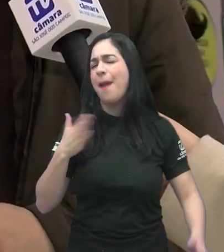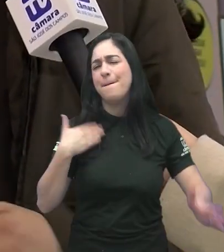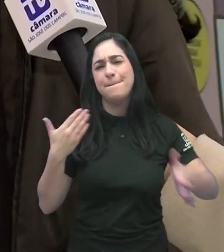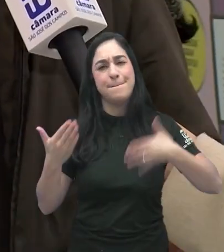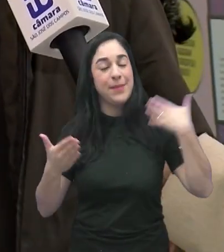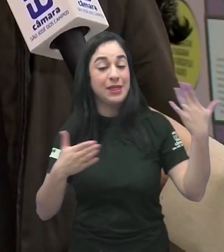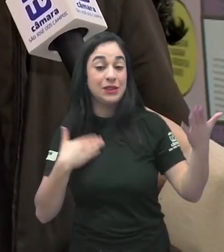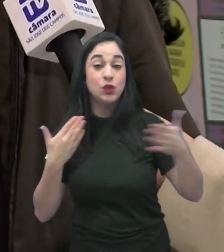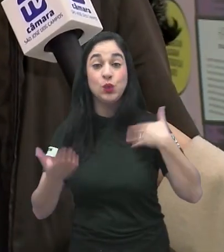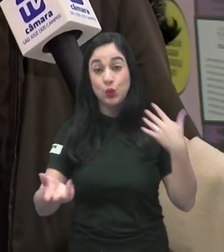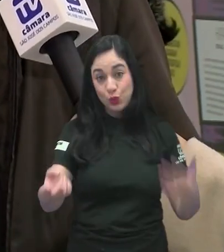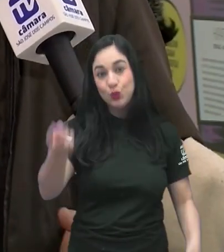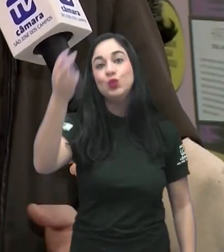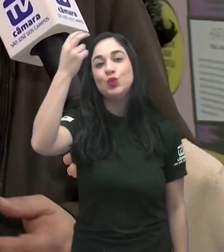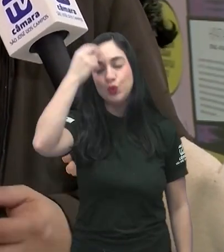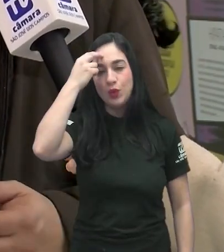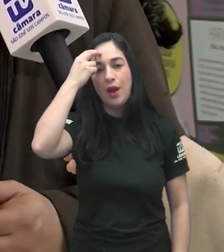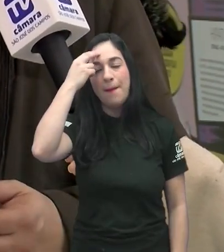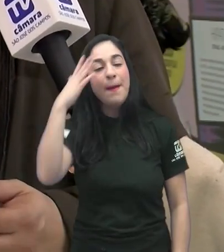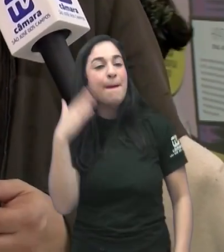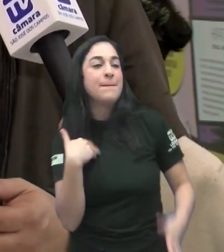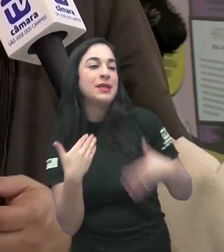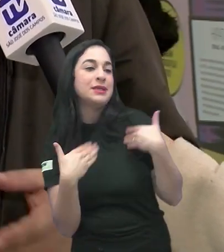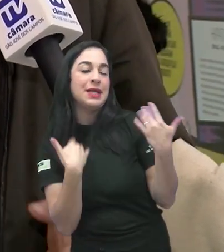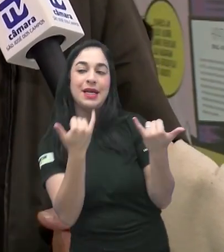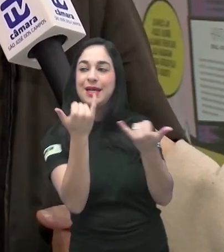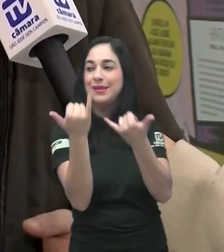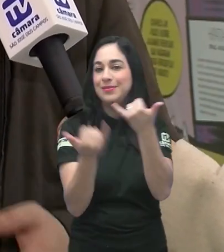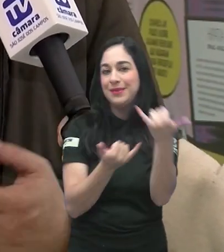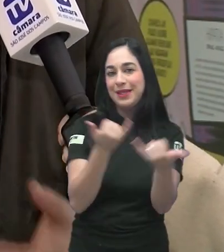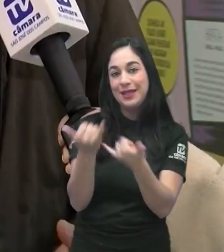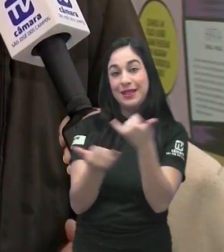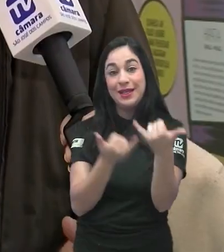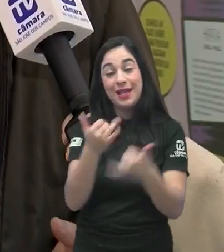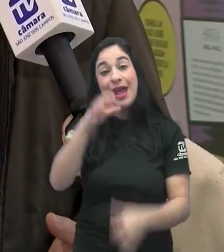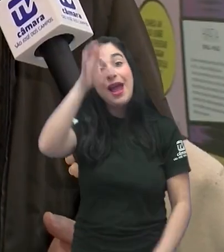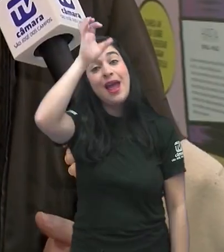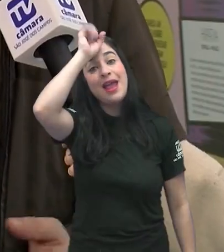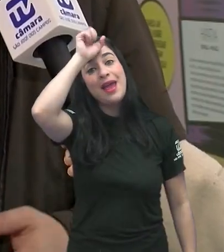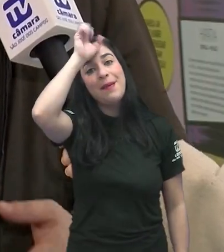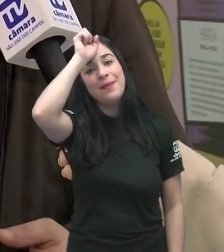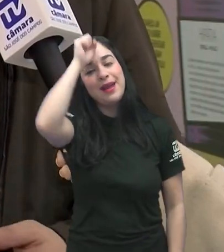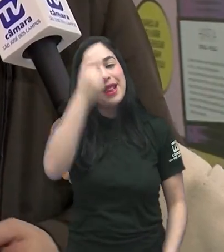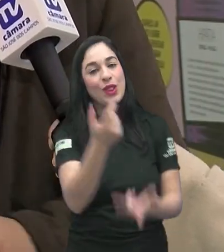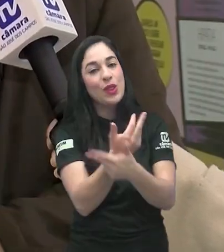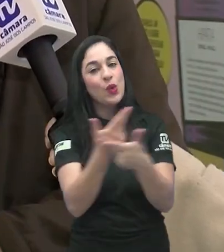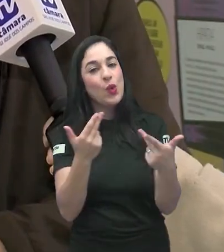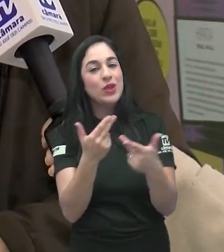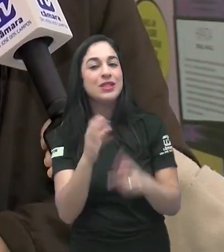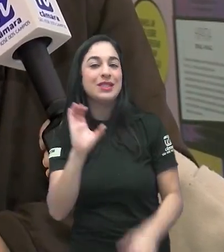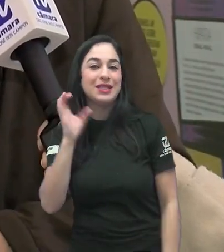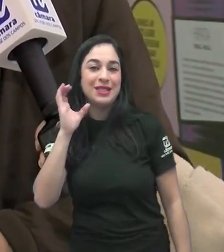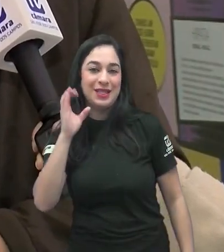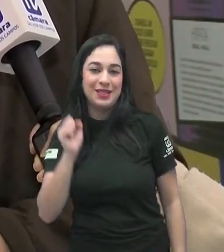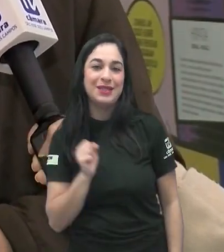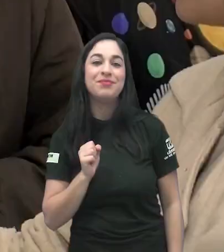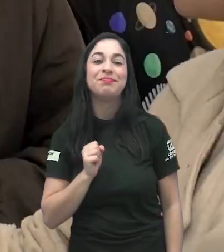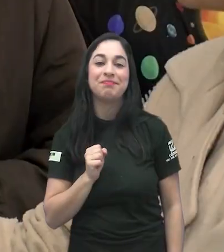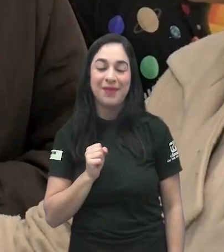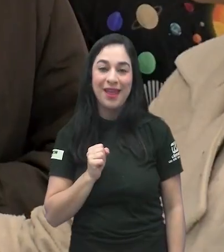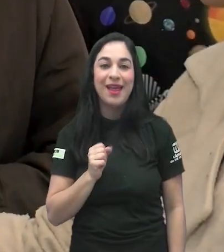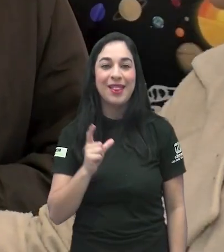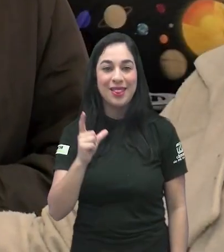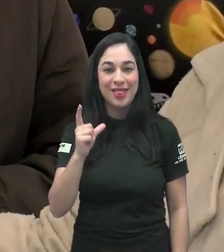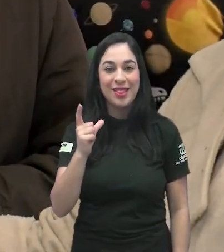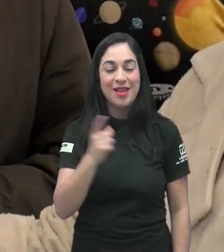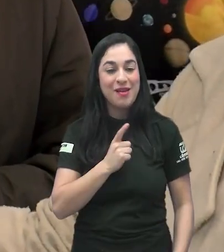é um passeio cultural, né? Eles estão passeando, estão se divertindo, ao mesmo tempo estão aprendendo bastante coisa de ciência, né? Eu gostei